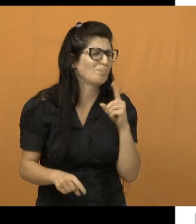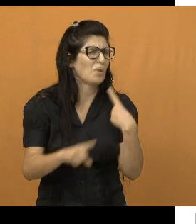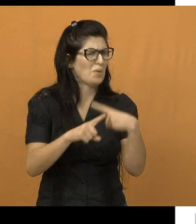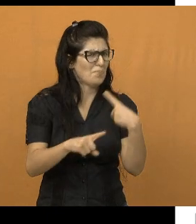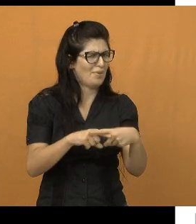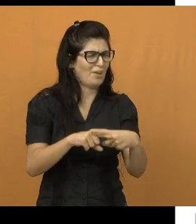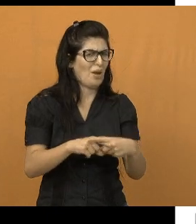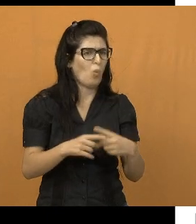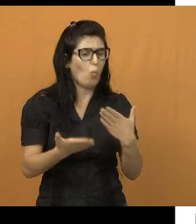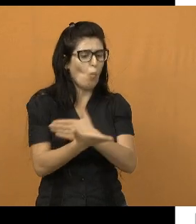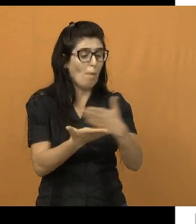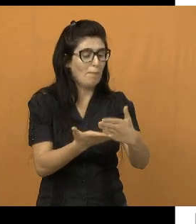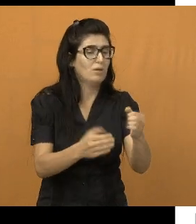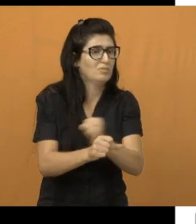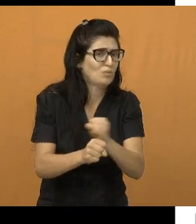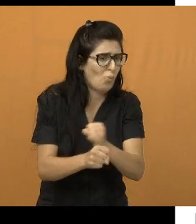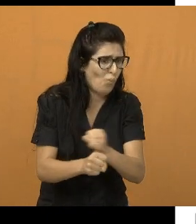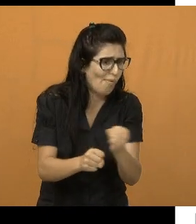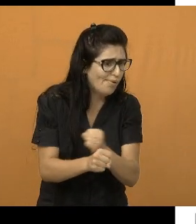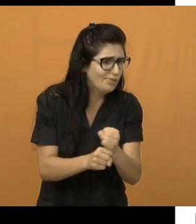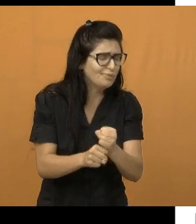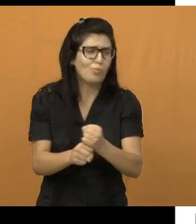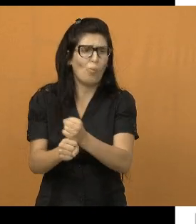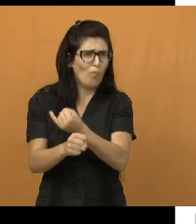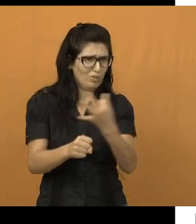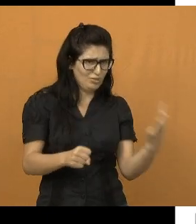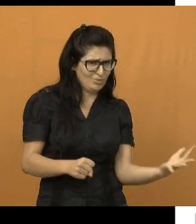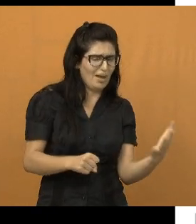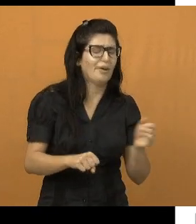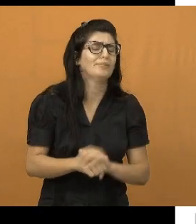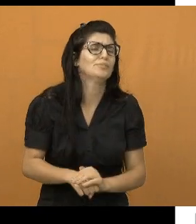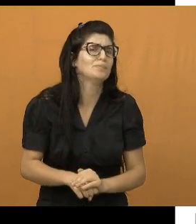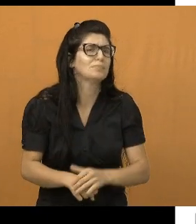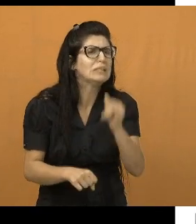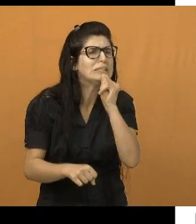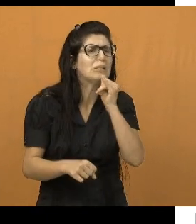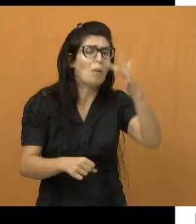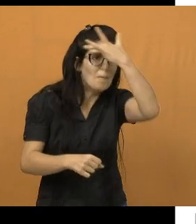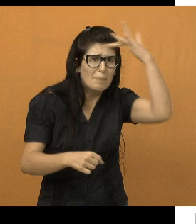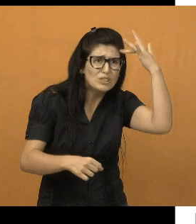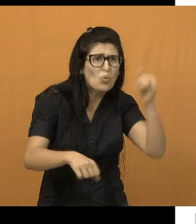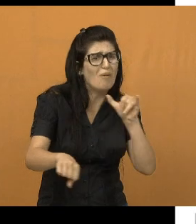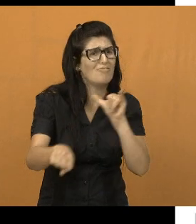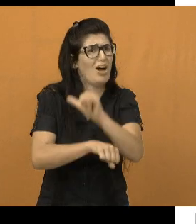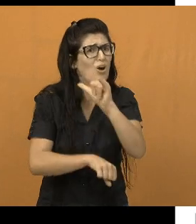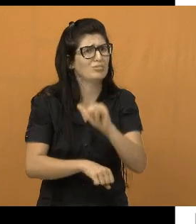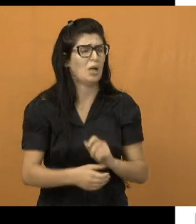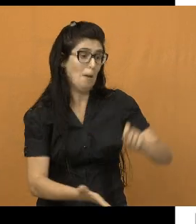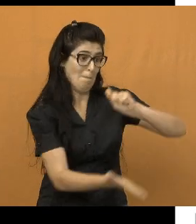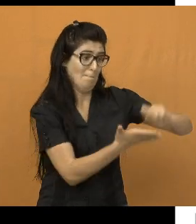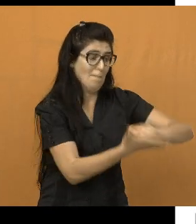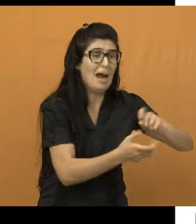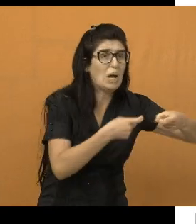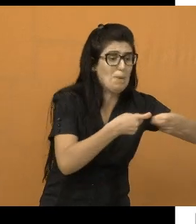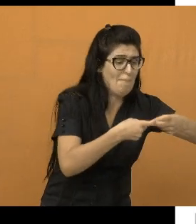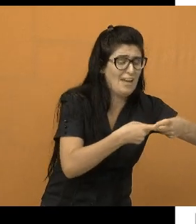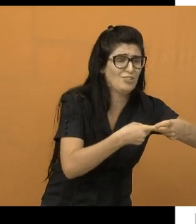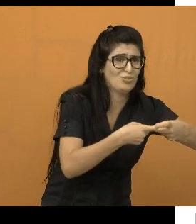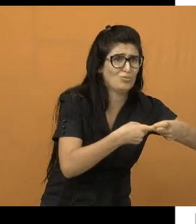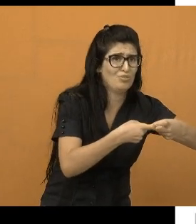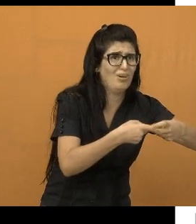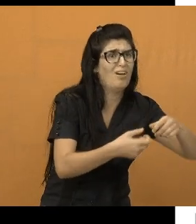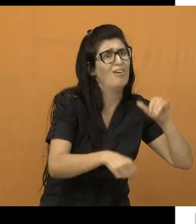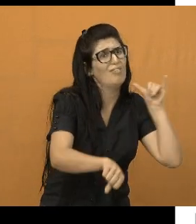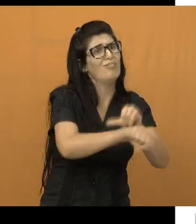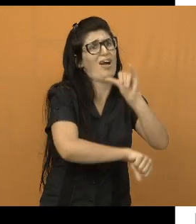com um número bastante expressivo de faltas às consultas agendadas, e isso compromete todo